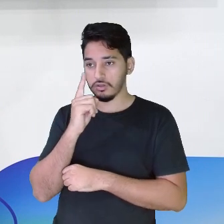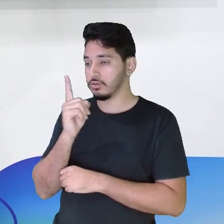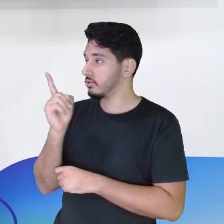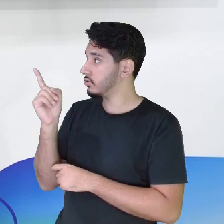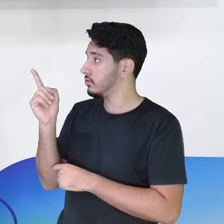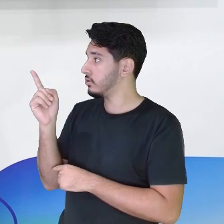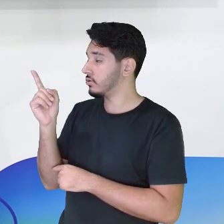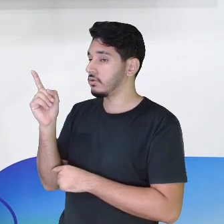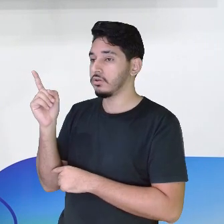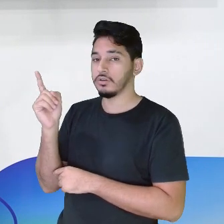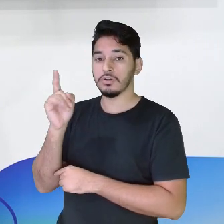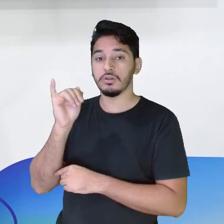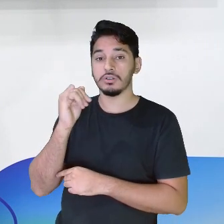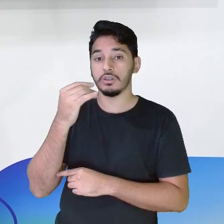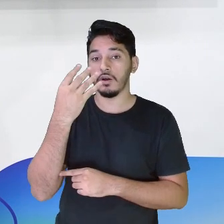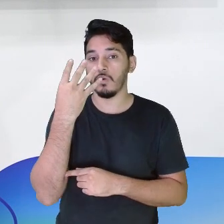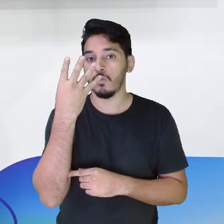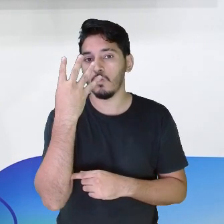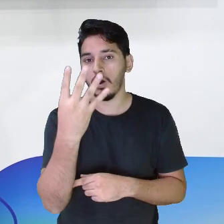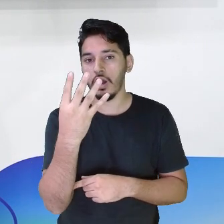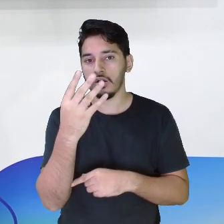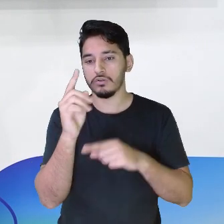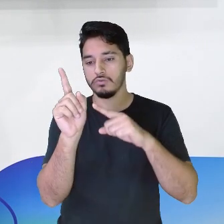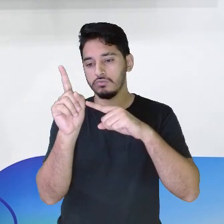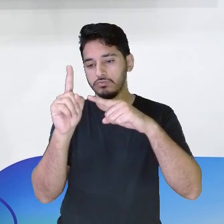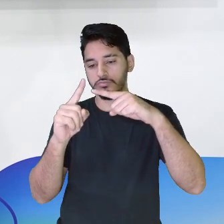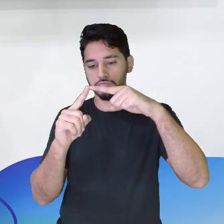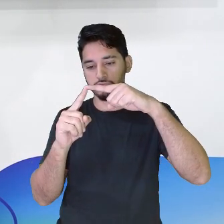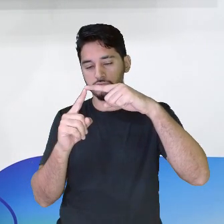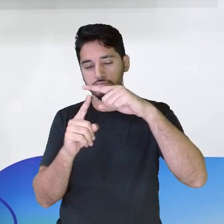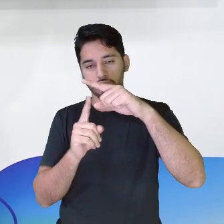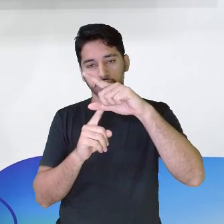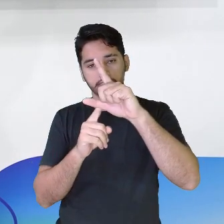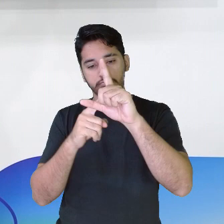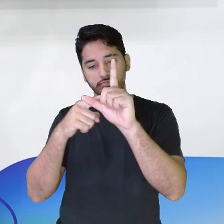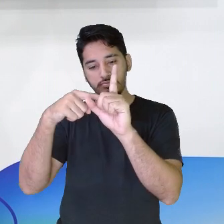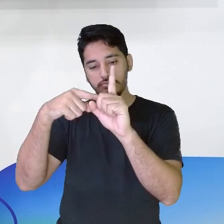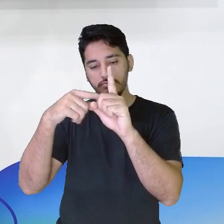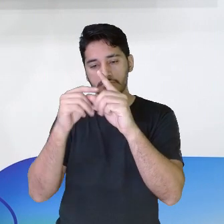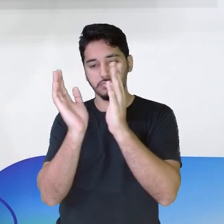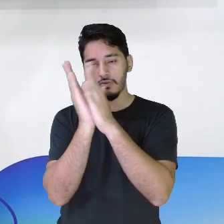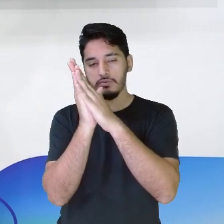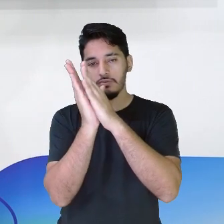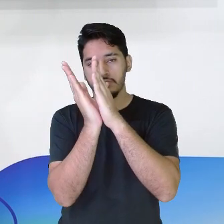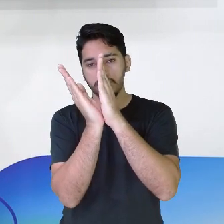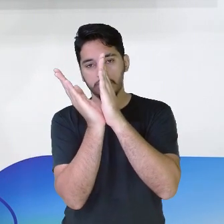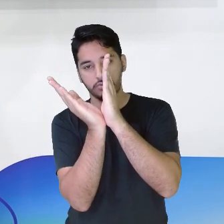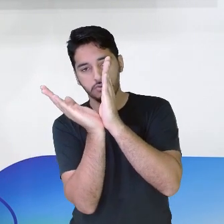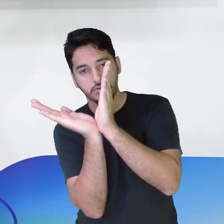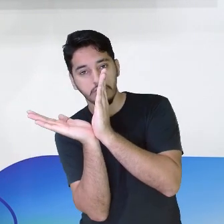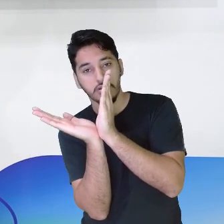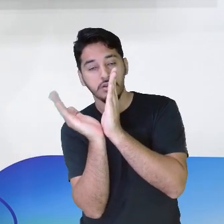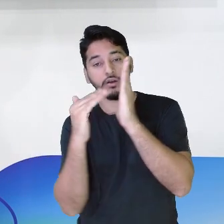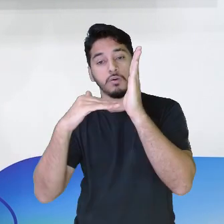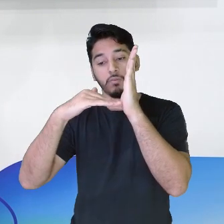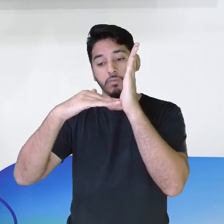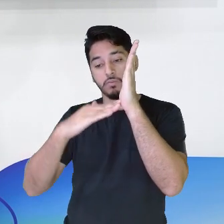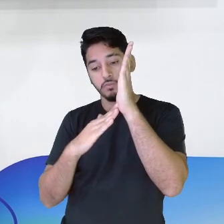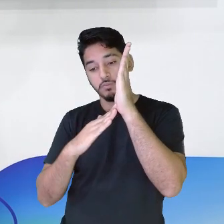eu venho para as 4, eu tenho um ângulo obtuso, um